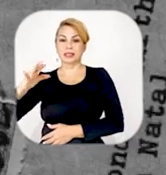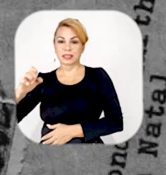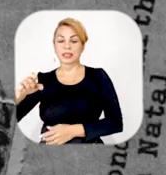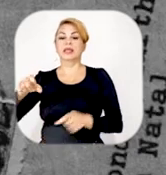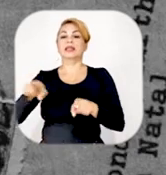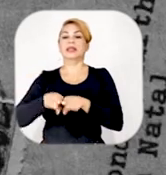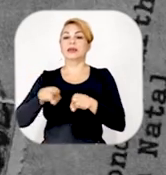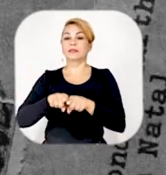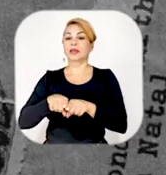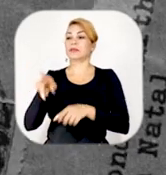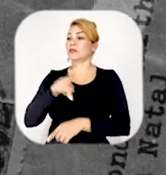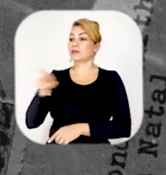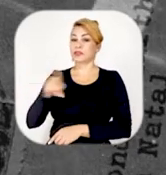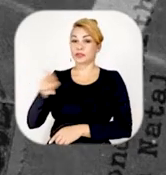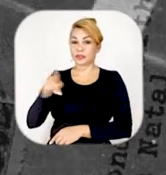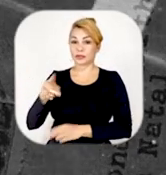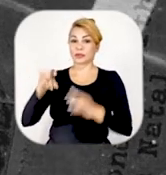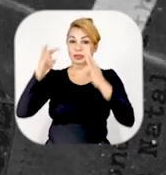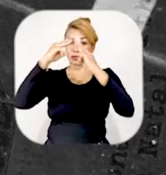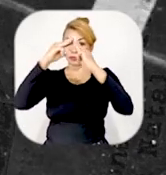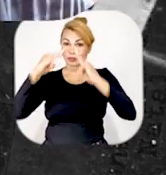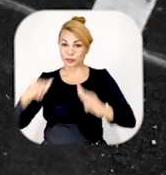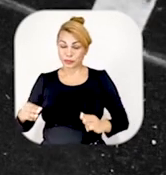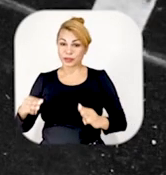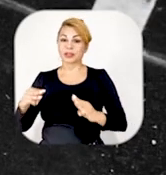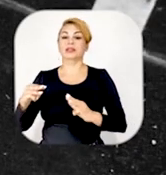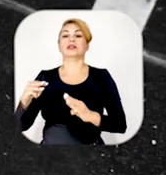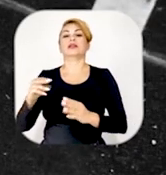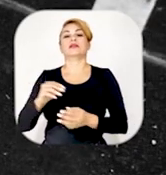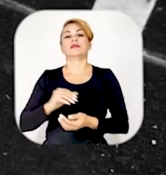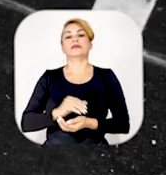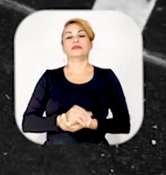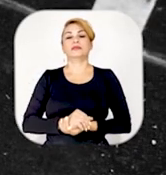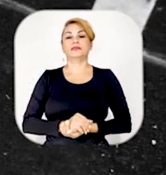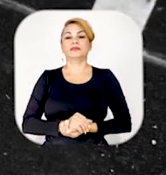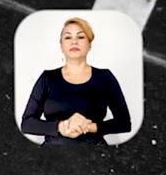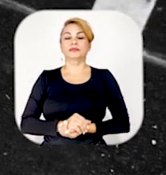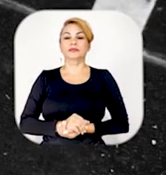e o linguista Hein van der Voort, do Museu Guilde.